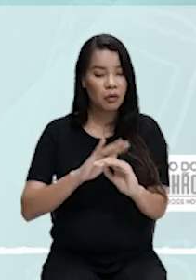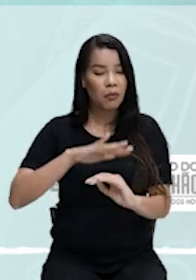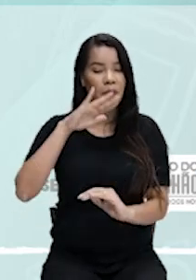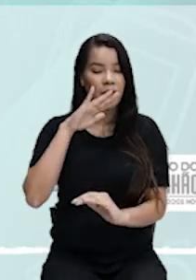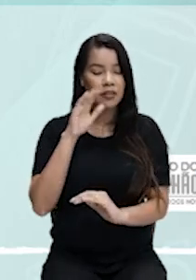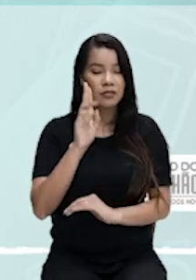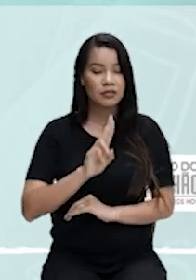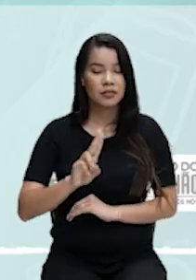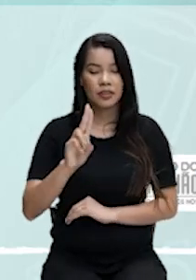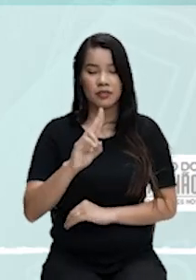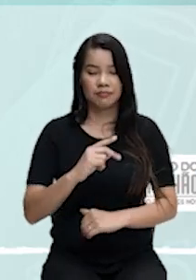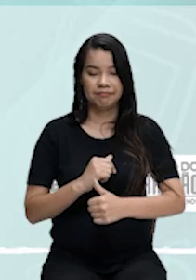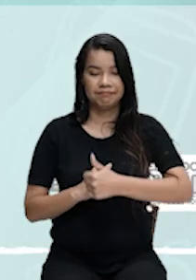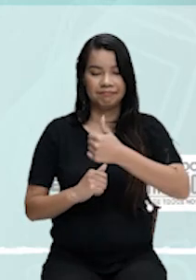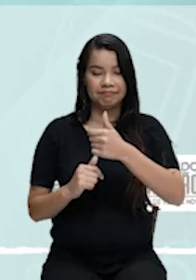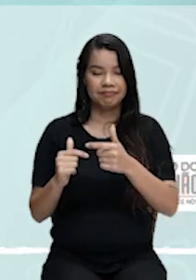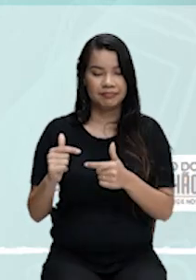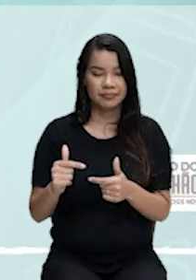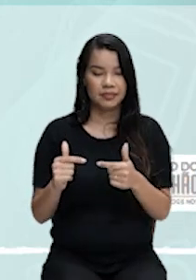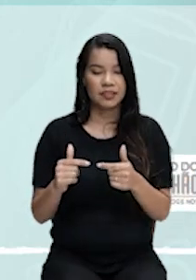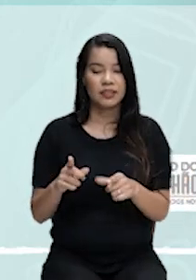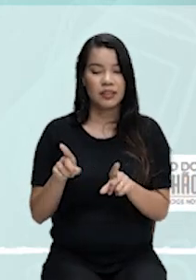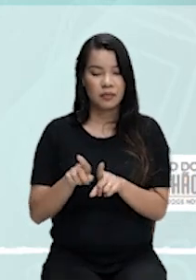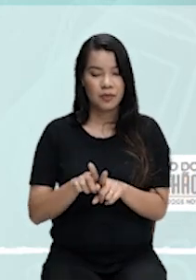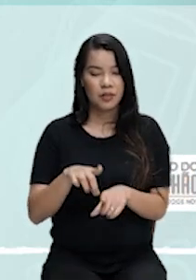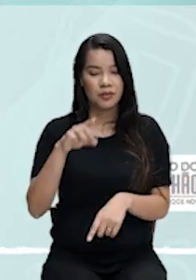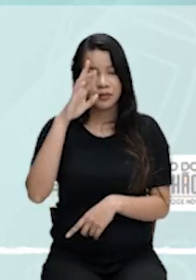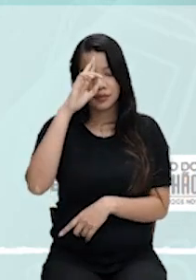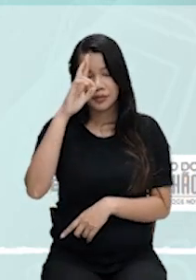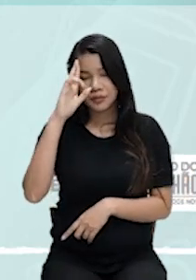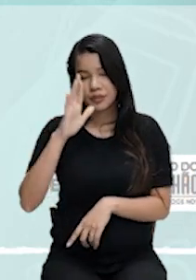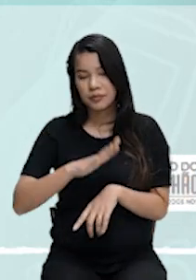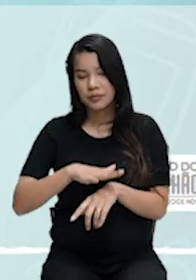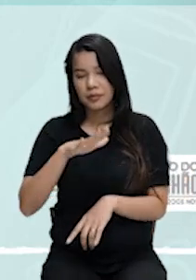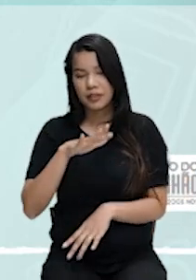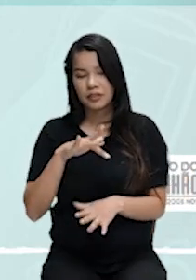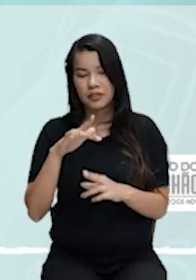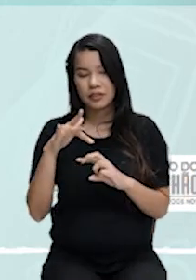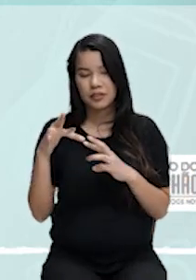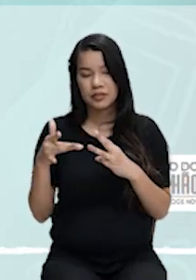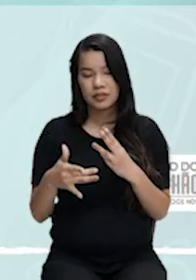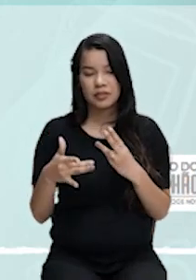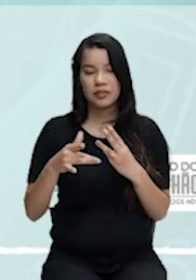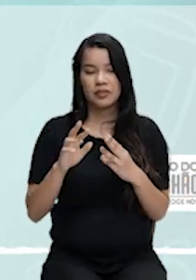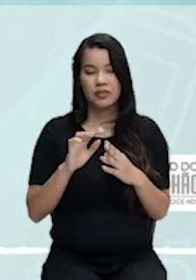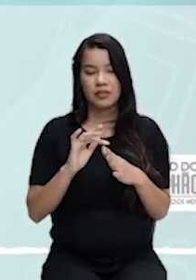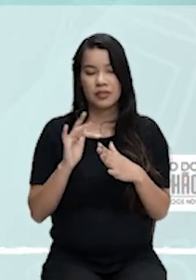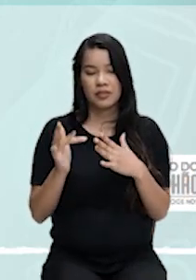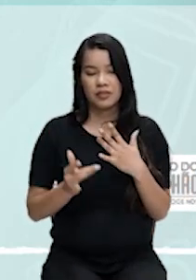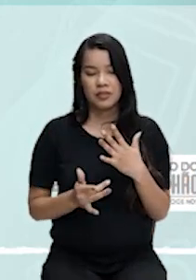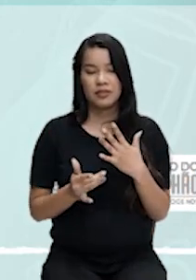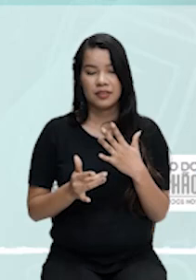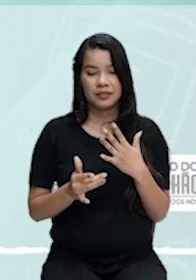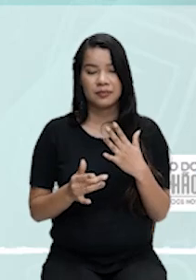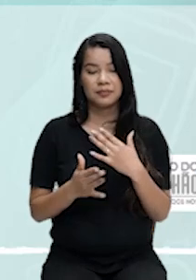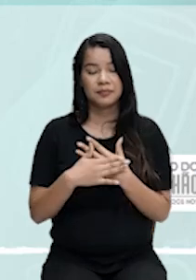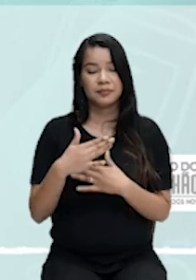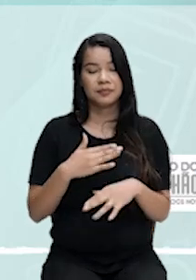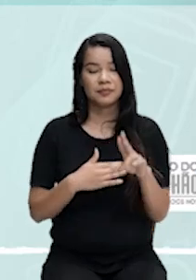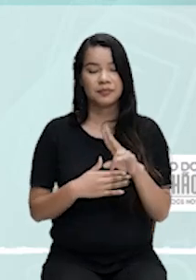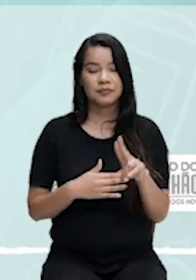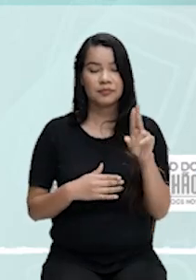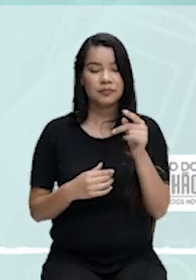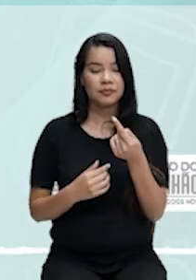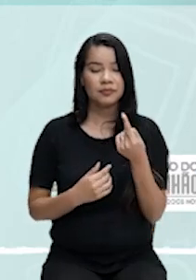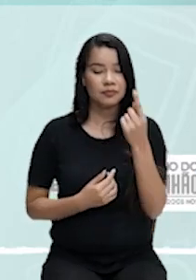absoluto no primeiro lugar e ainda é o dono de mais de 3 das redes sociais mais usadas no Brasil. Então, vamos